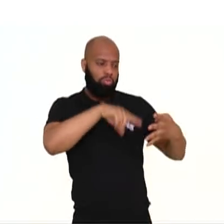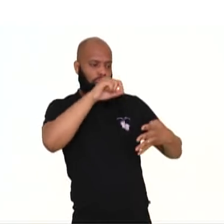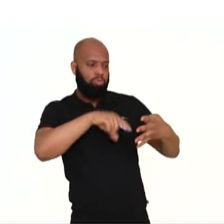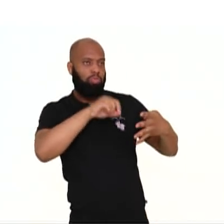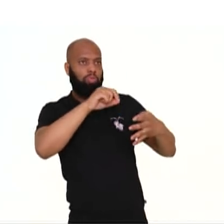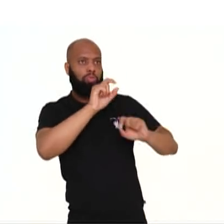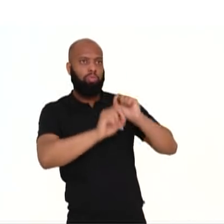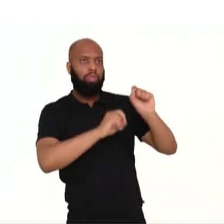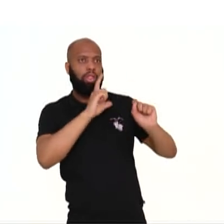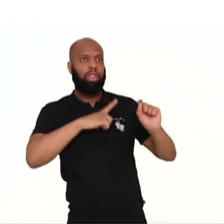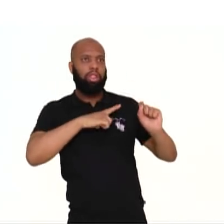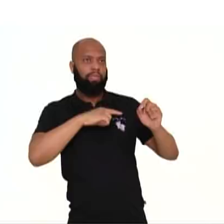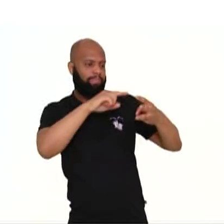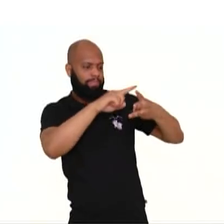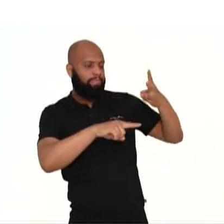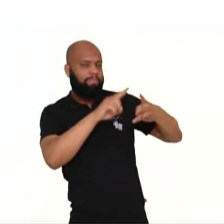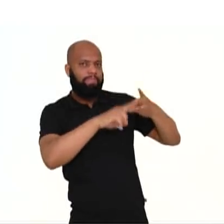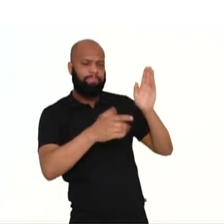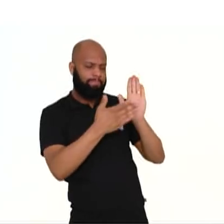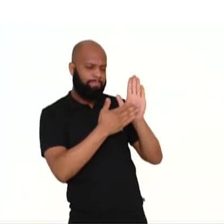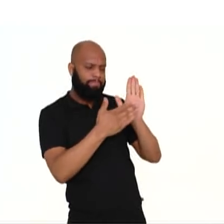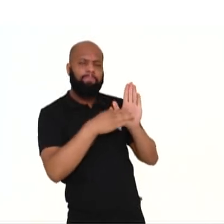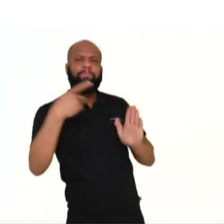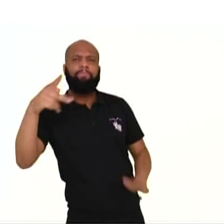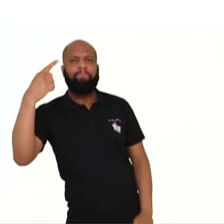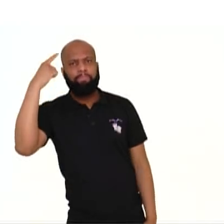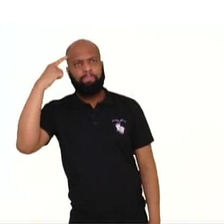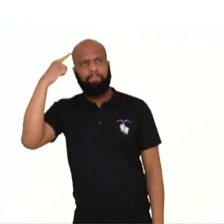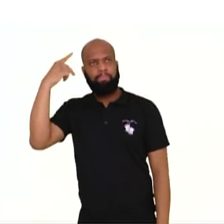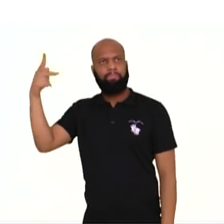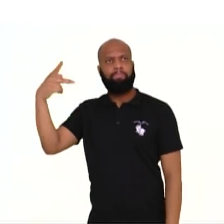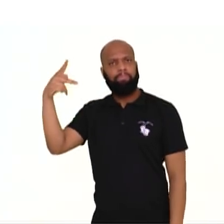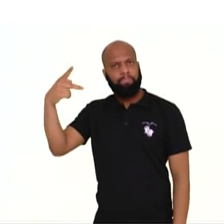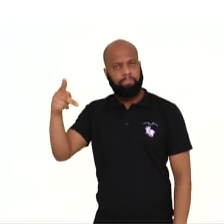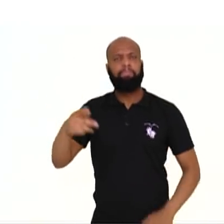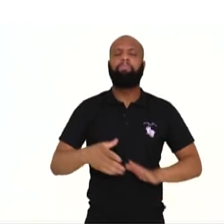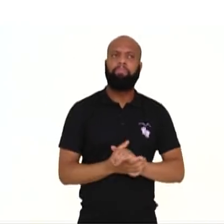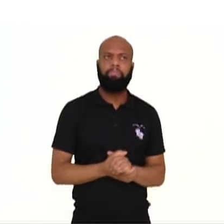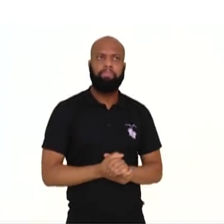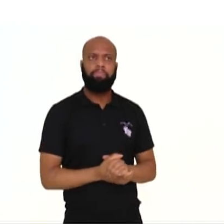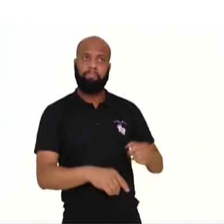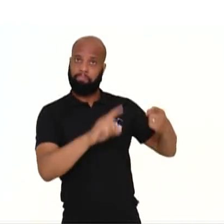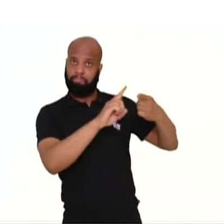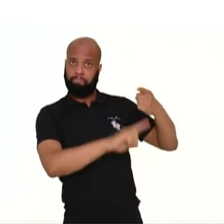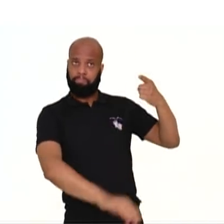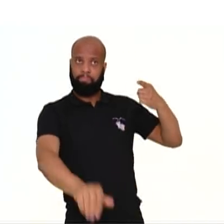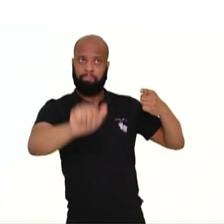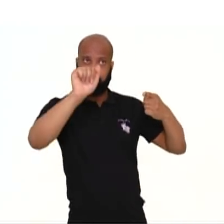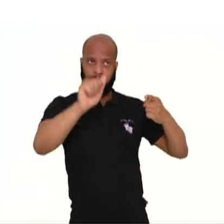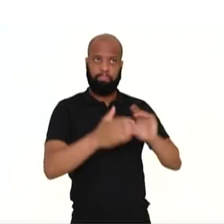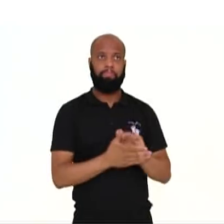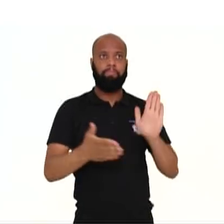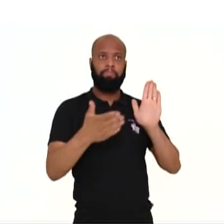ao objetivo, o propósito do pensamento filosófico para os epicuristas. Letra A.